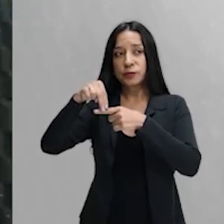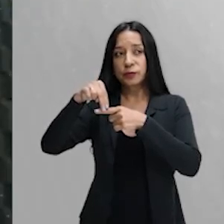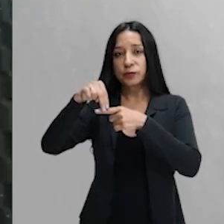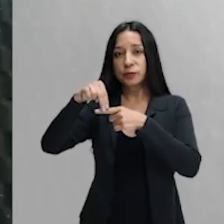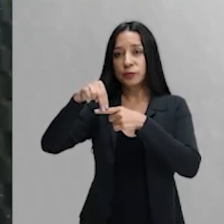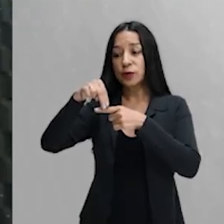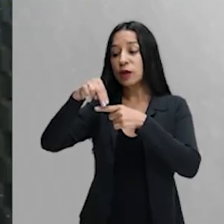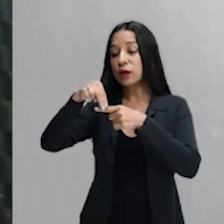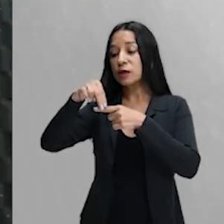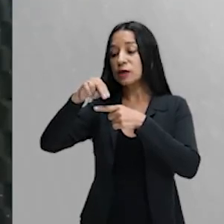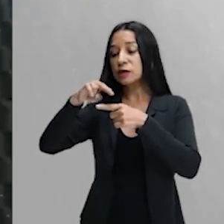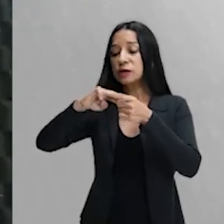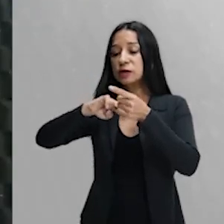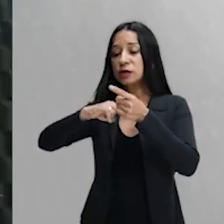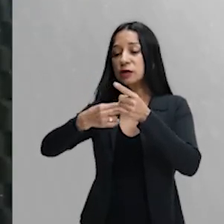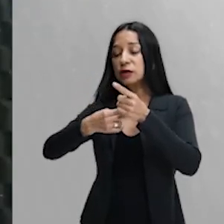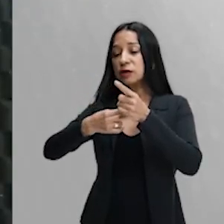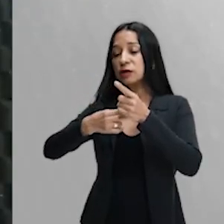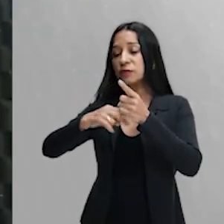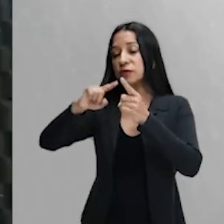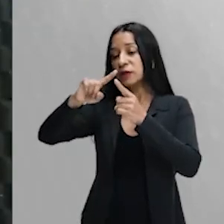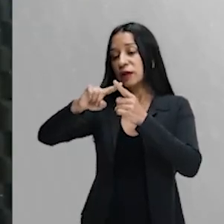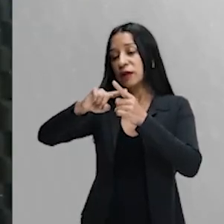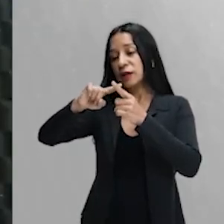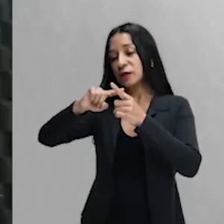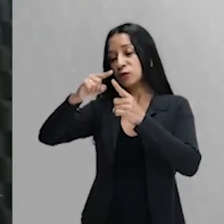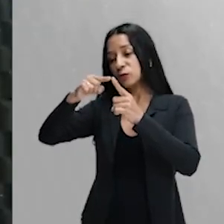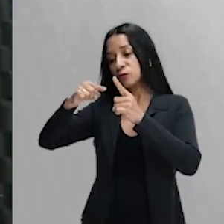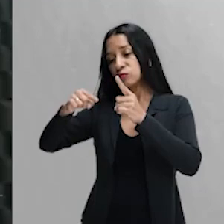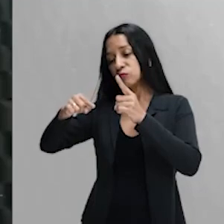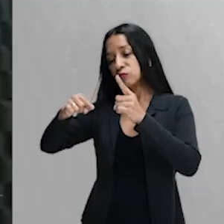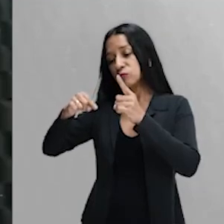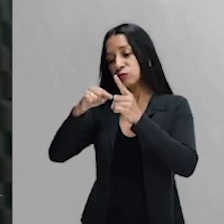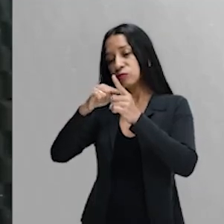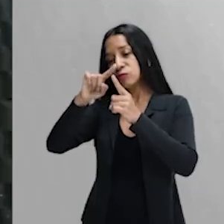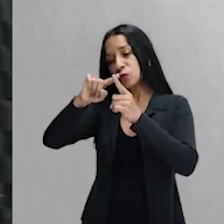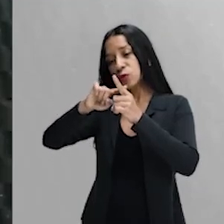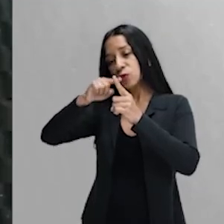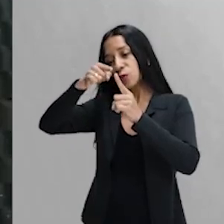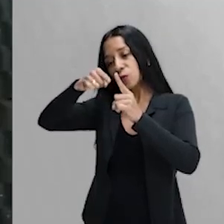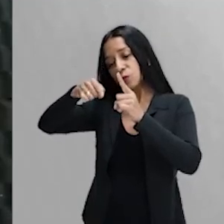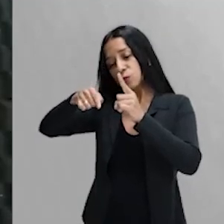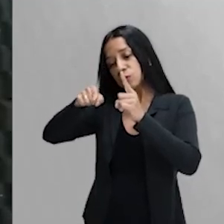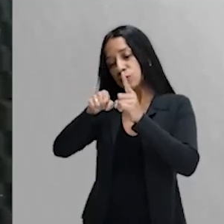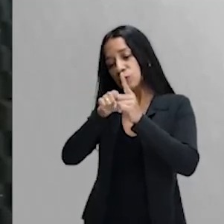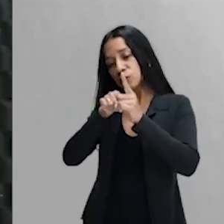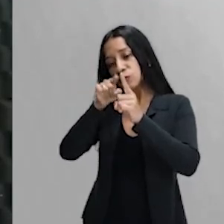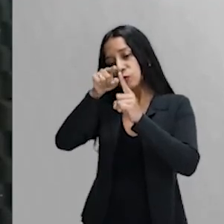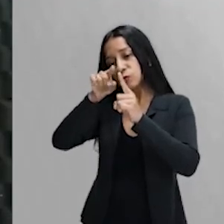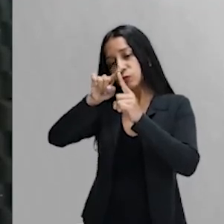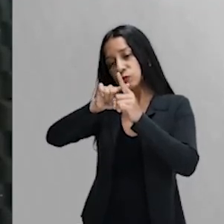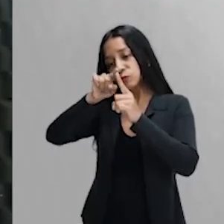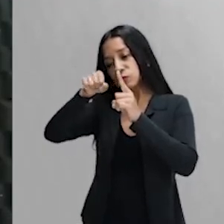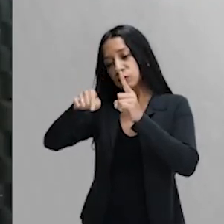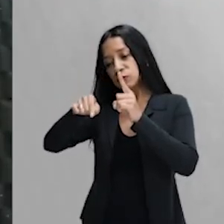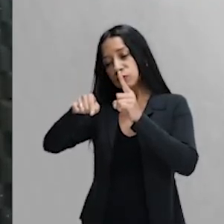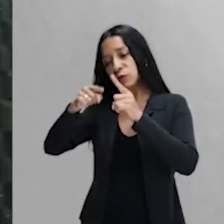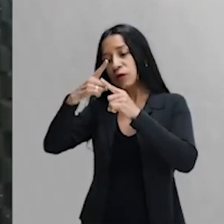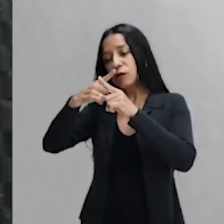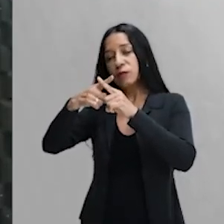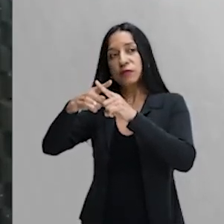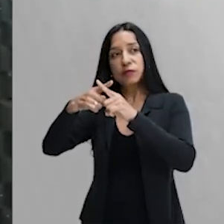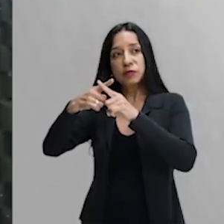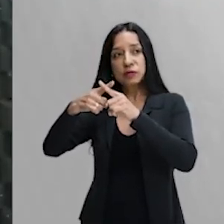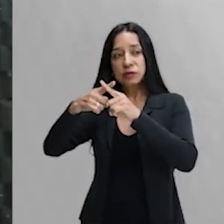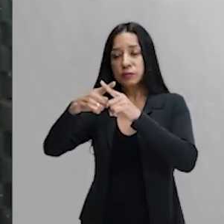arestas, né? Números de lados que a base tem. Tá? Esse N representa o número de lados da base,